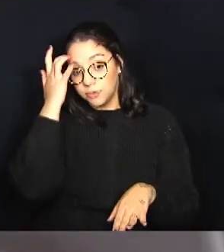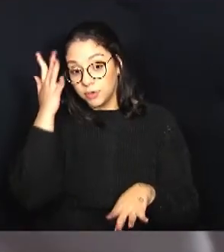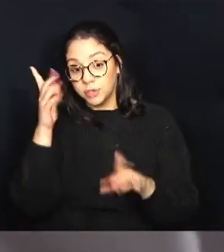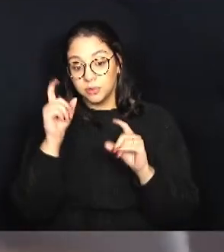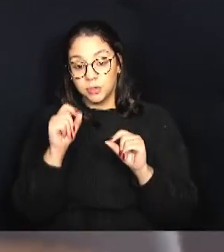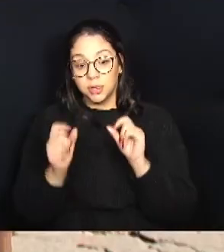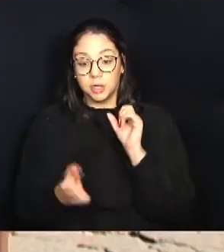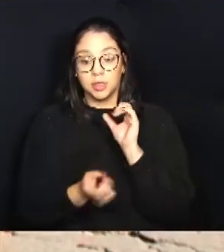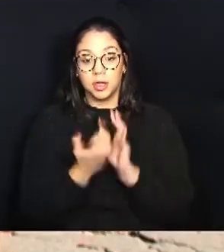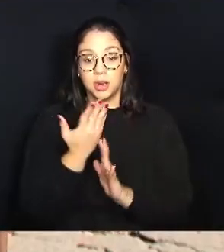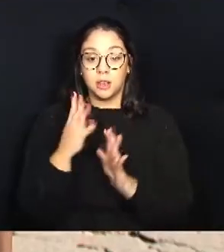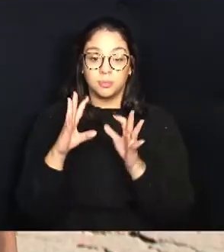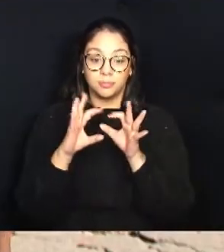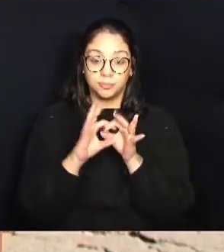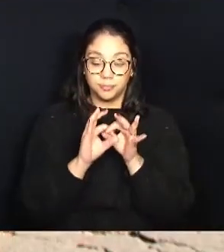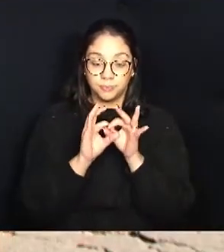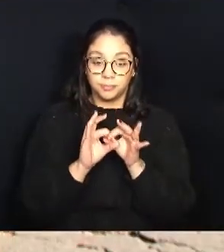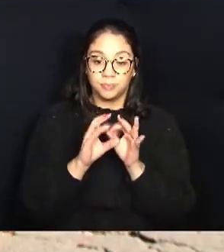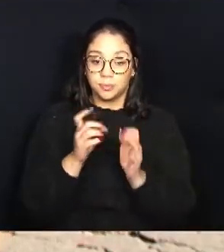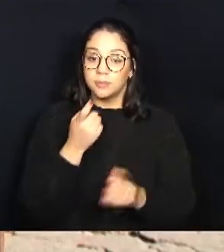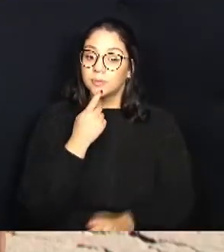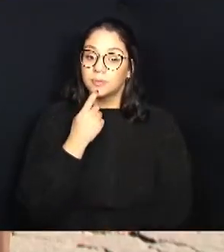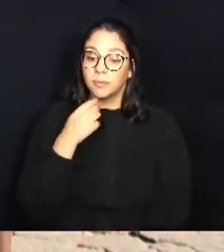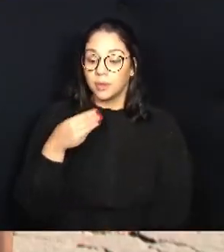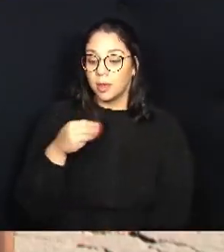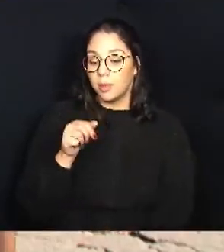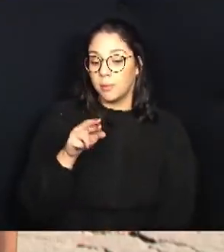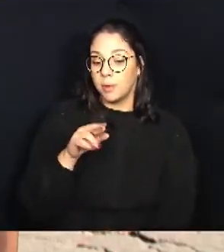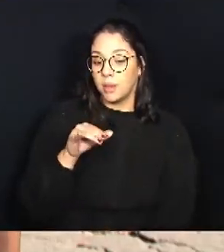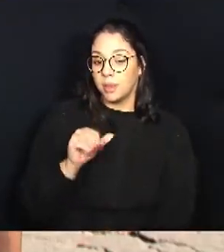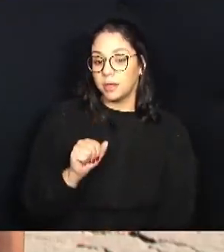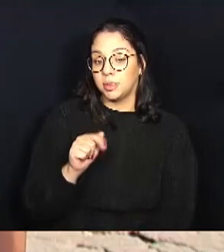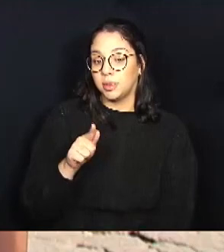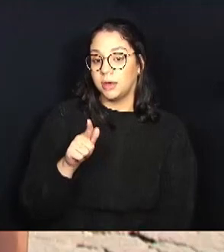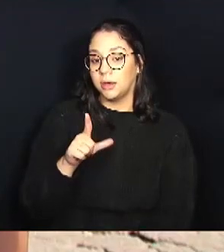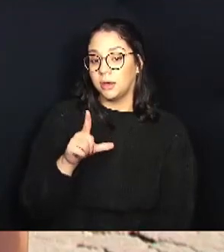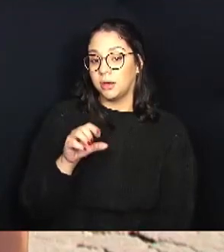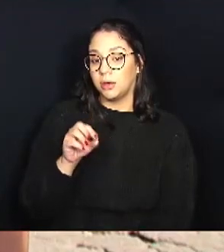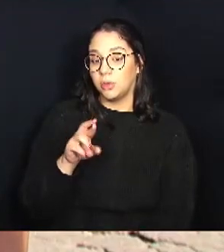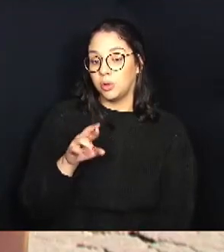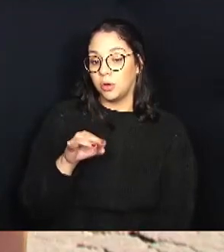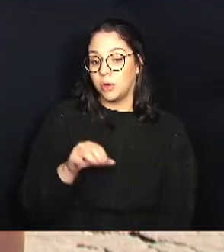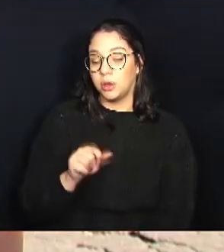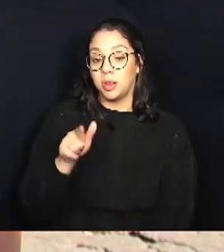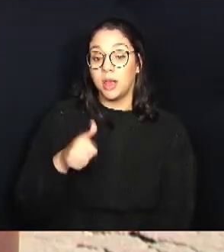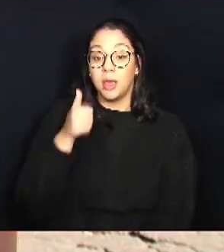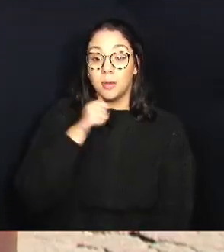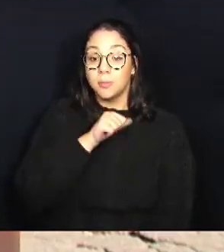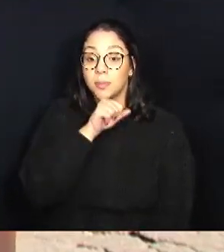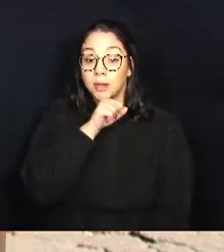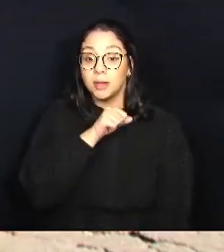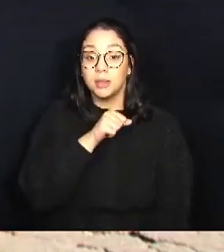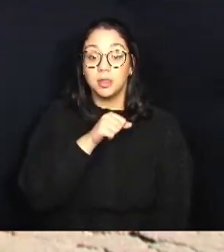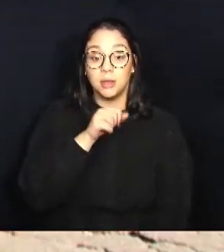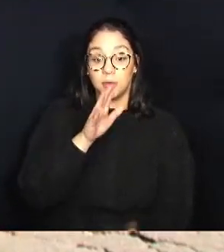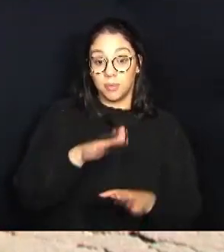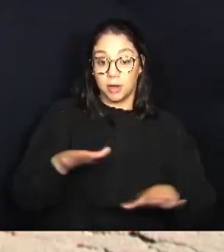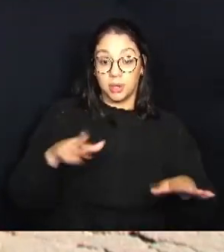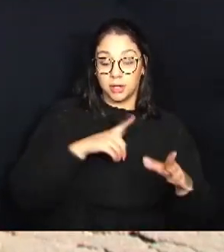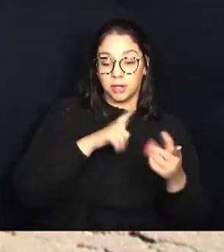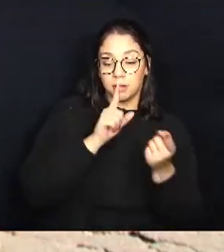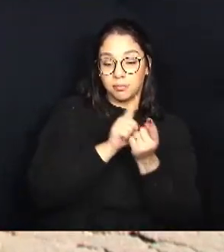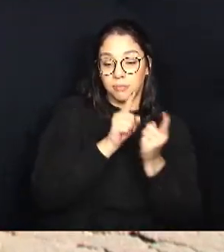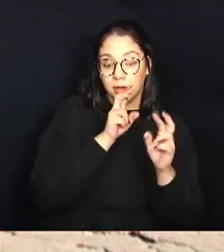vínculos afetivos. Maria Glória é mãe e acredita que quando uma criança tem uma relação afetiva com o seu